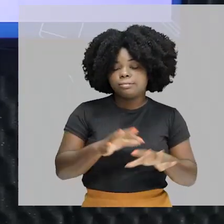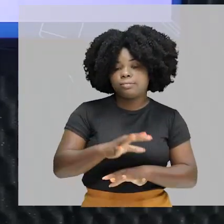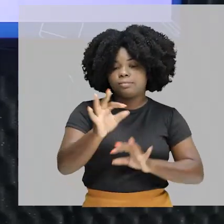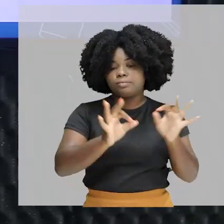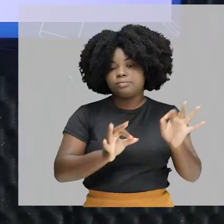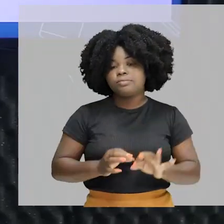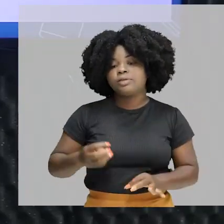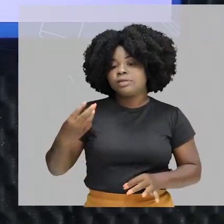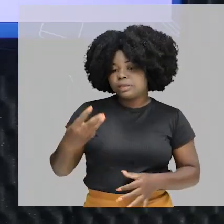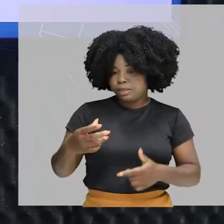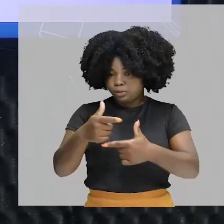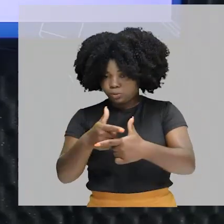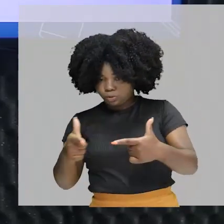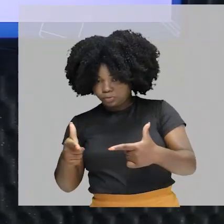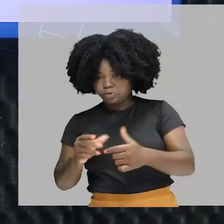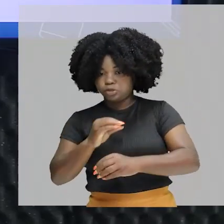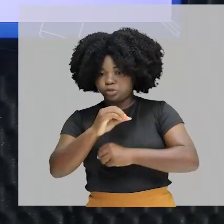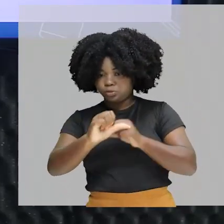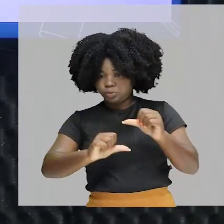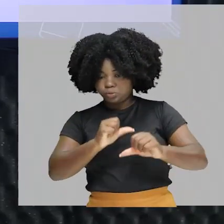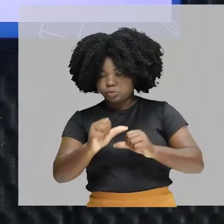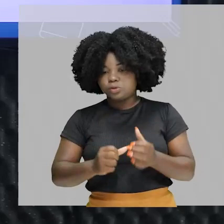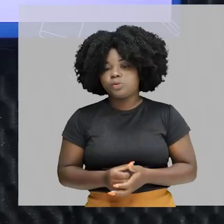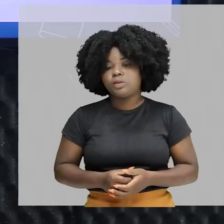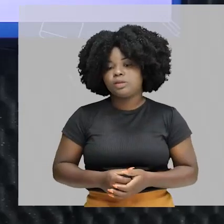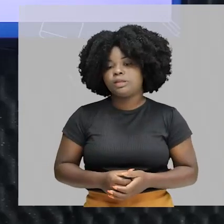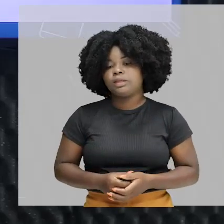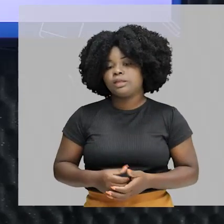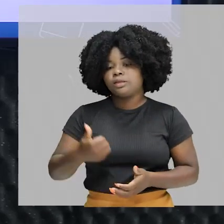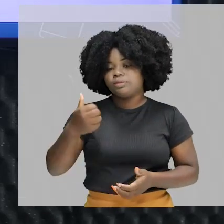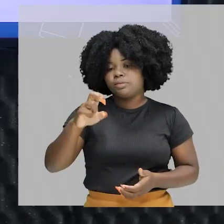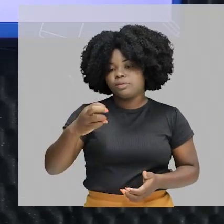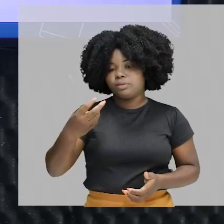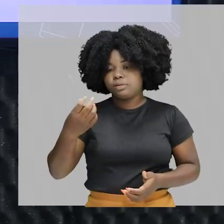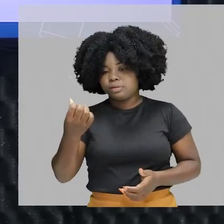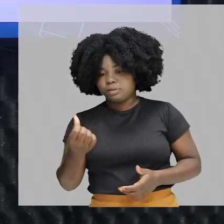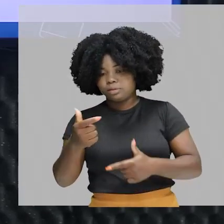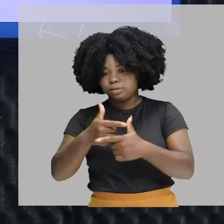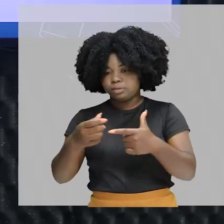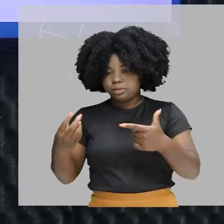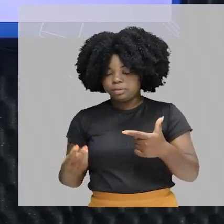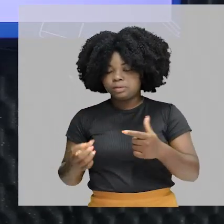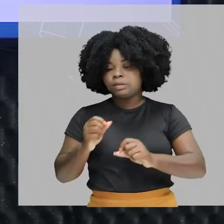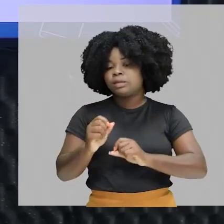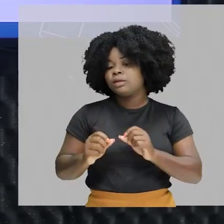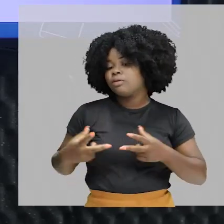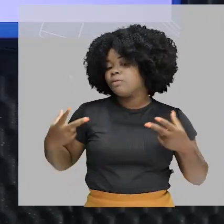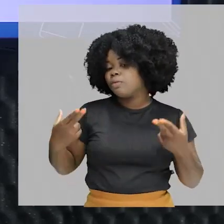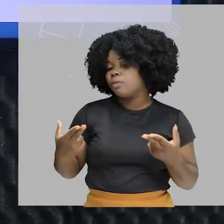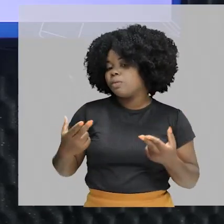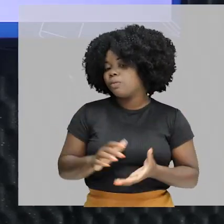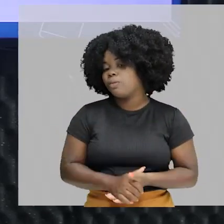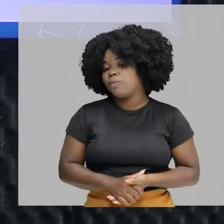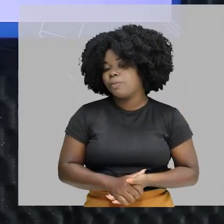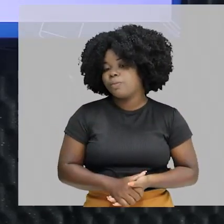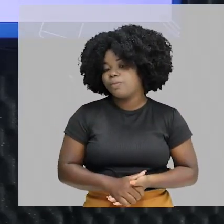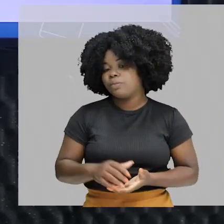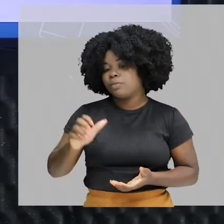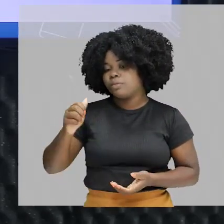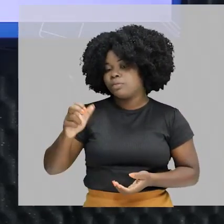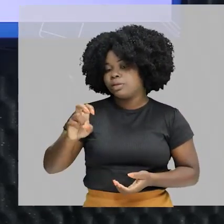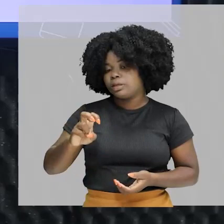3 passa dividindo, tá? Então, q elevado à nona é 1536 dividido por 3. Já